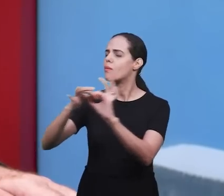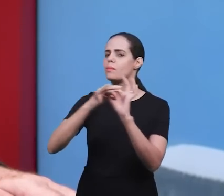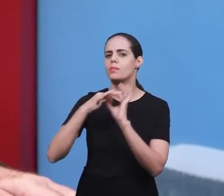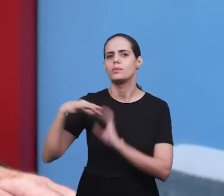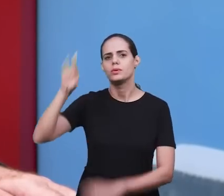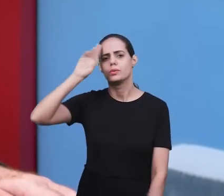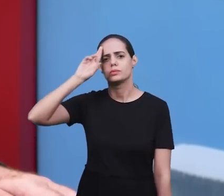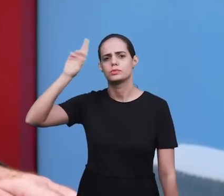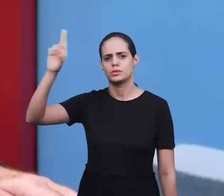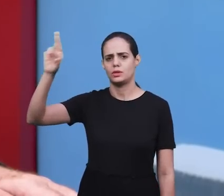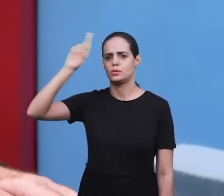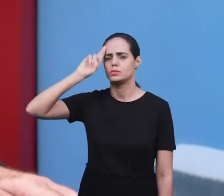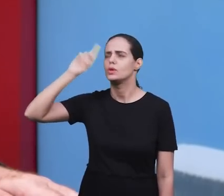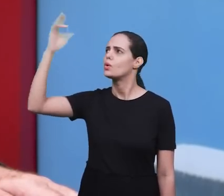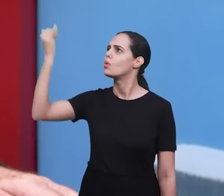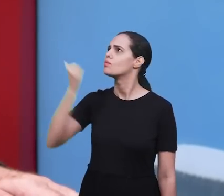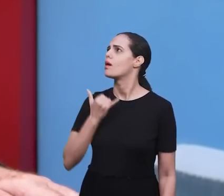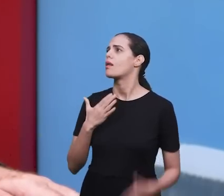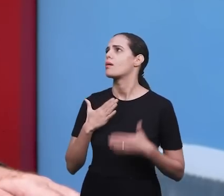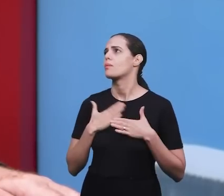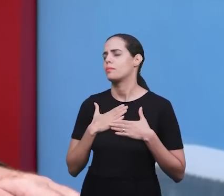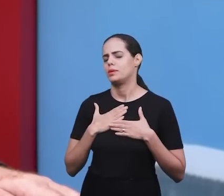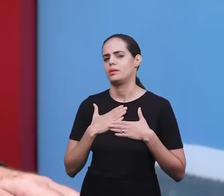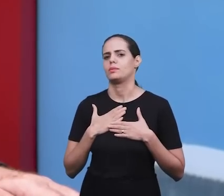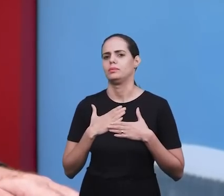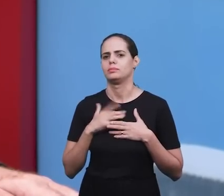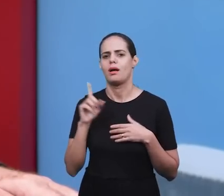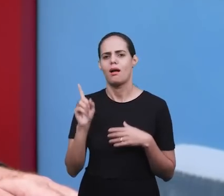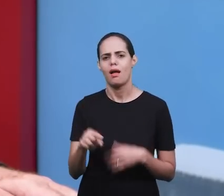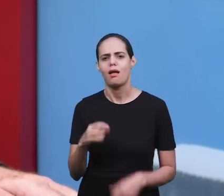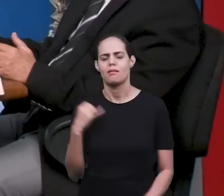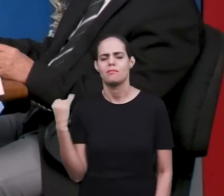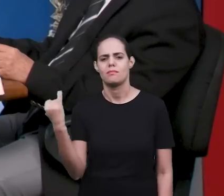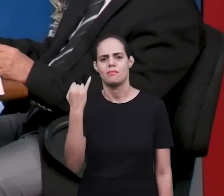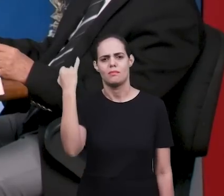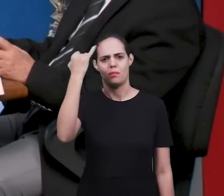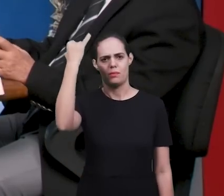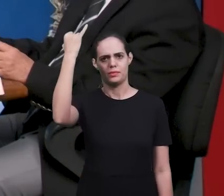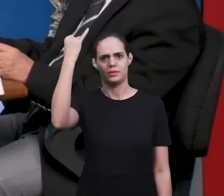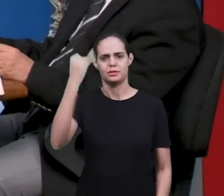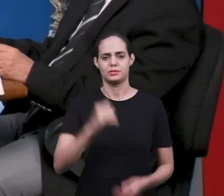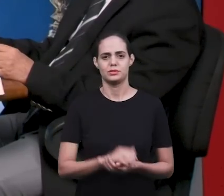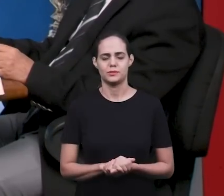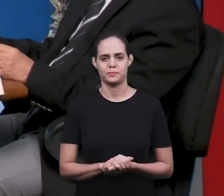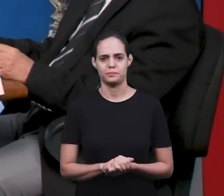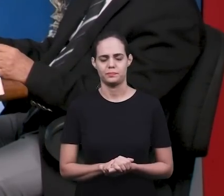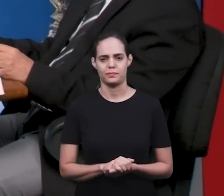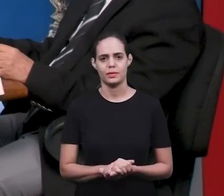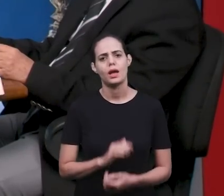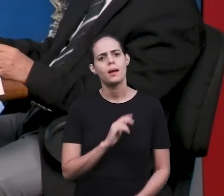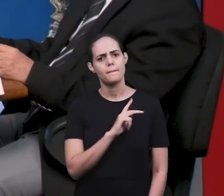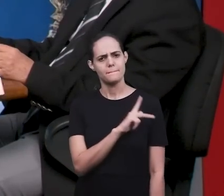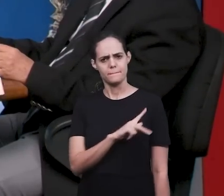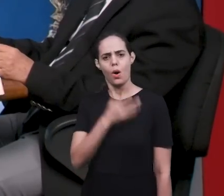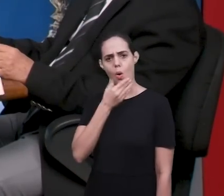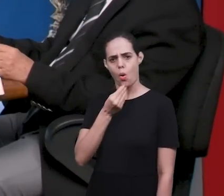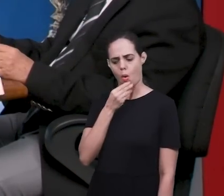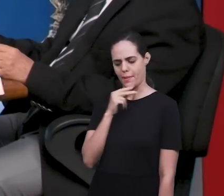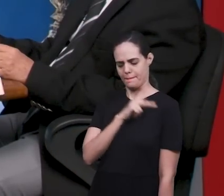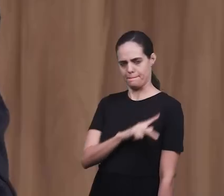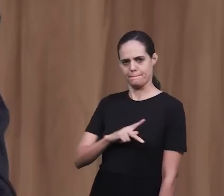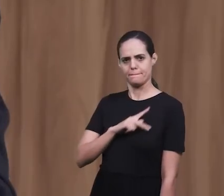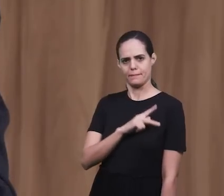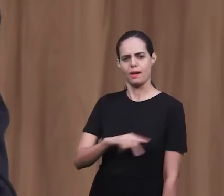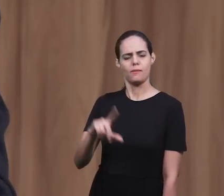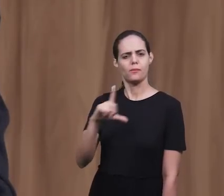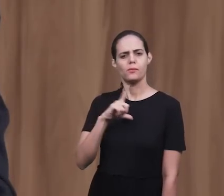a direção e o governo do Espírito. Isso é muito bom na obra. Havia uma preocupação, inclusive, de Paulo com relação a isso, naquelas